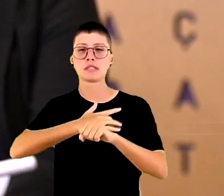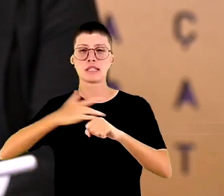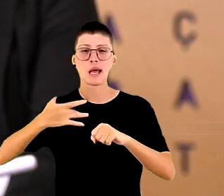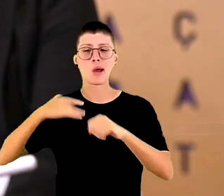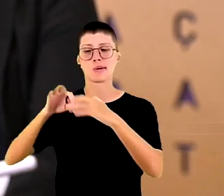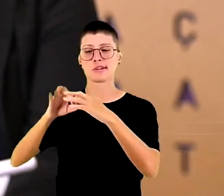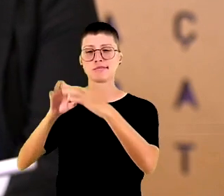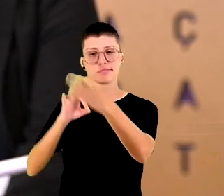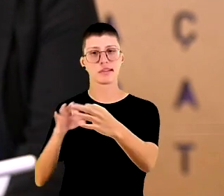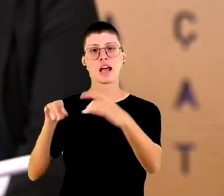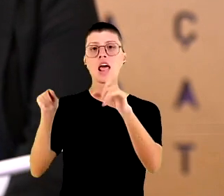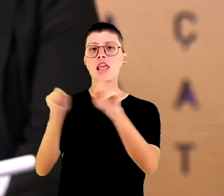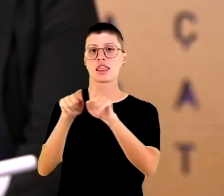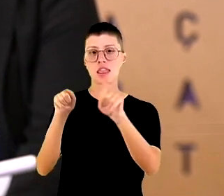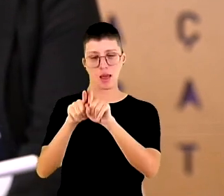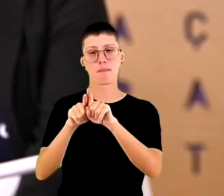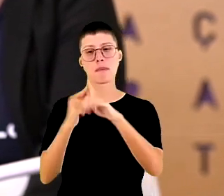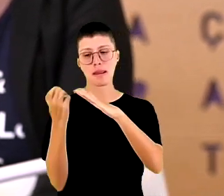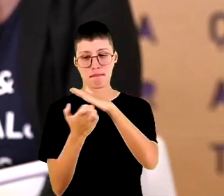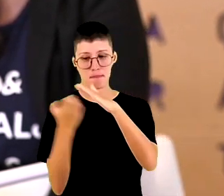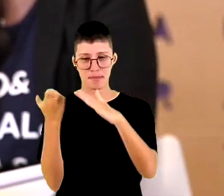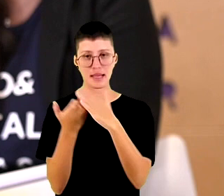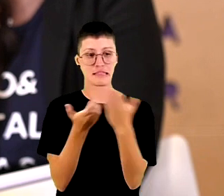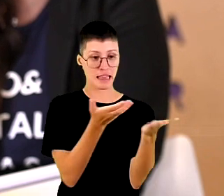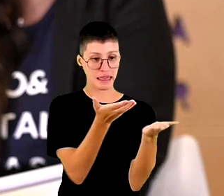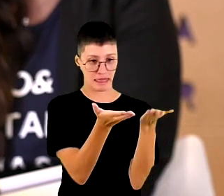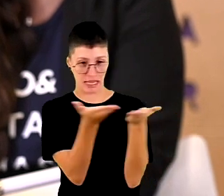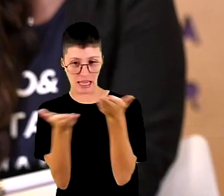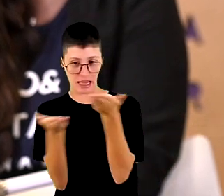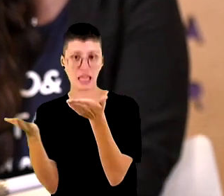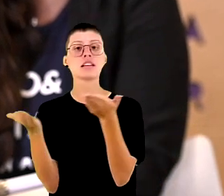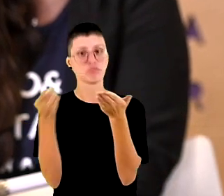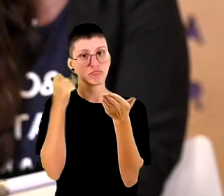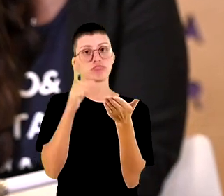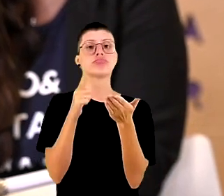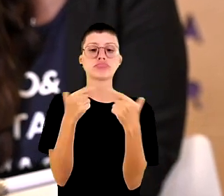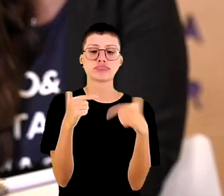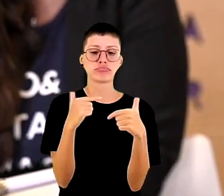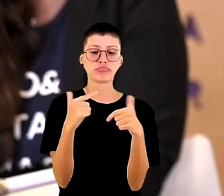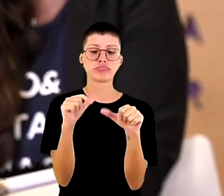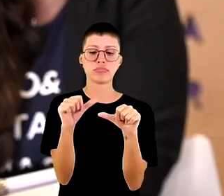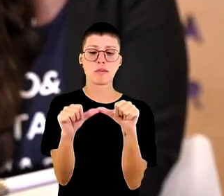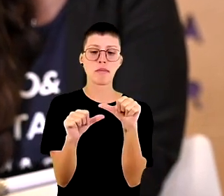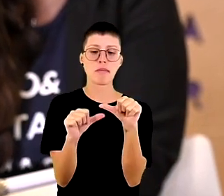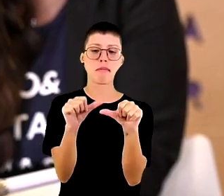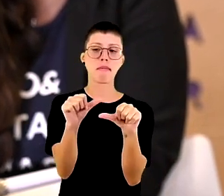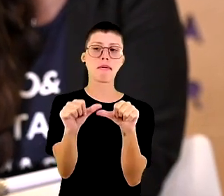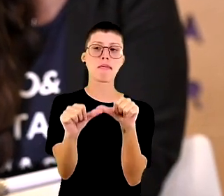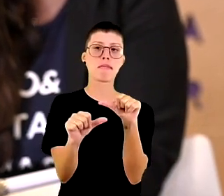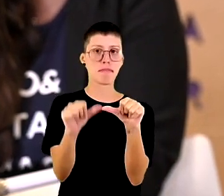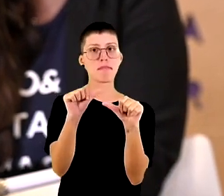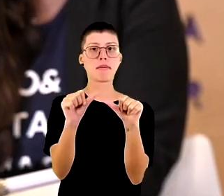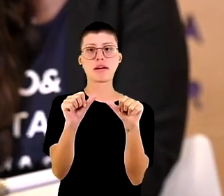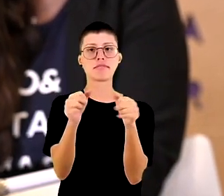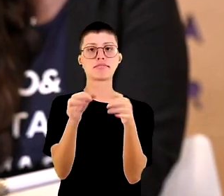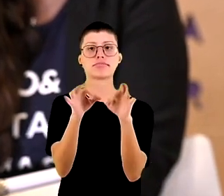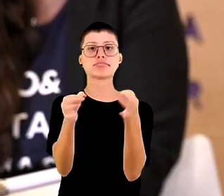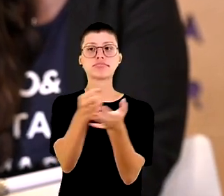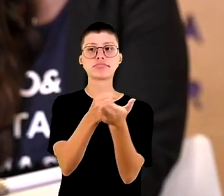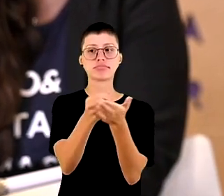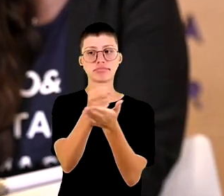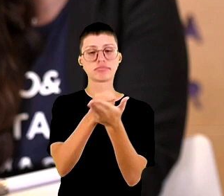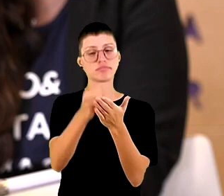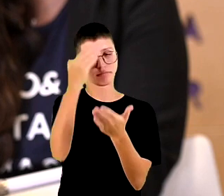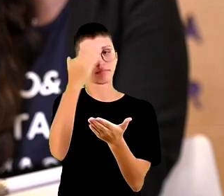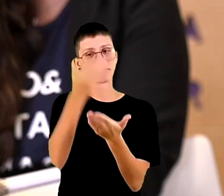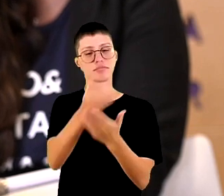clínicas em company. E a gente quer, aos poucos, ir trabalhando para transformar as farmácias em pequenos pontos de saúde. Então, no futuro, o que eu imagino é a gente juntando